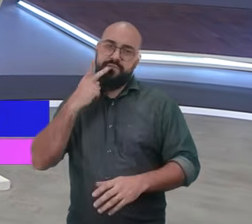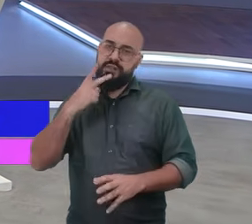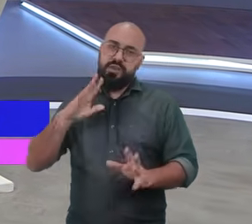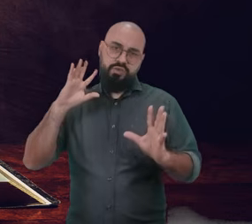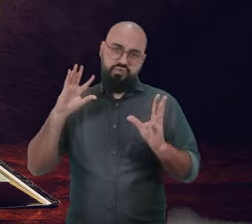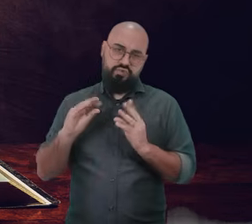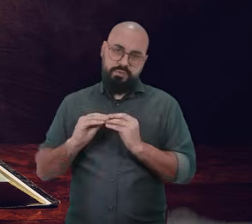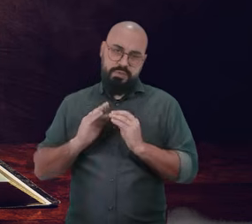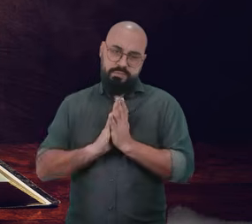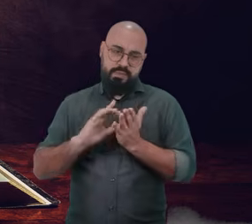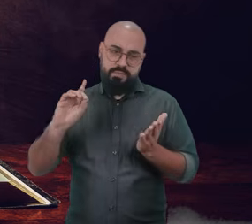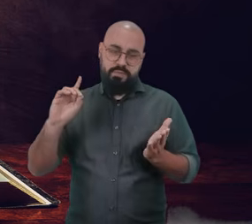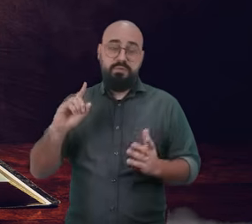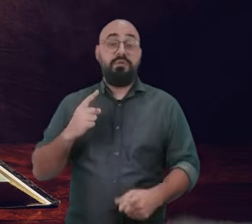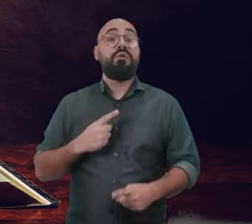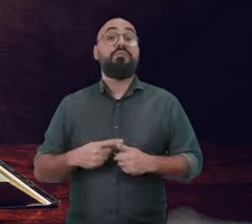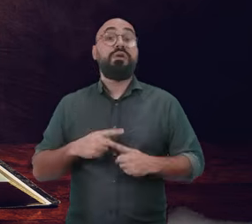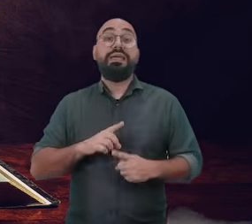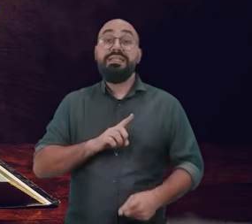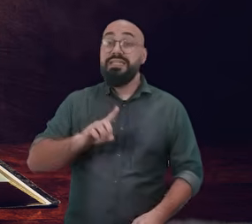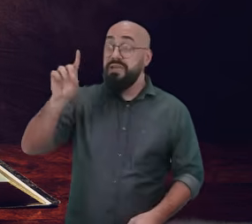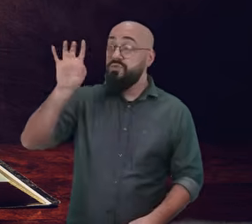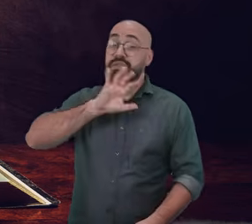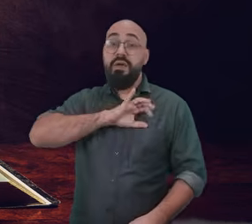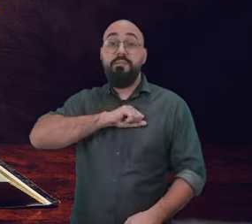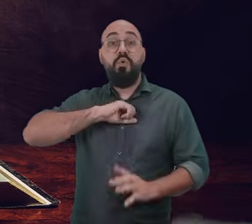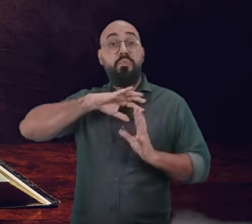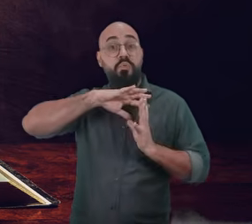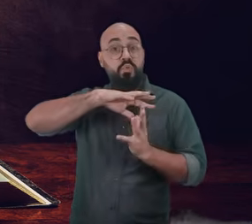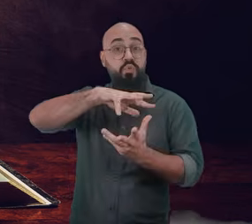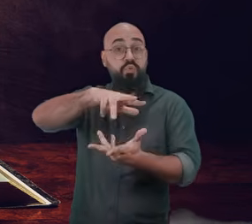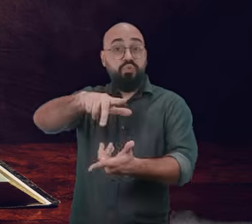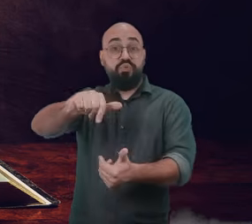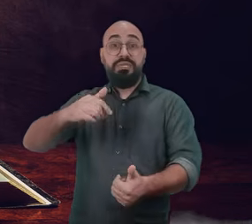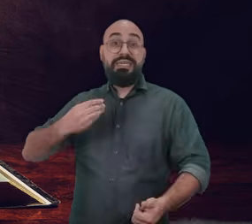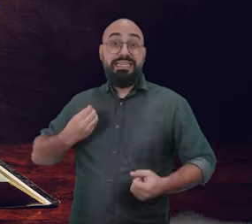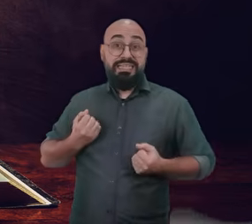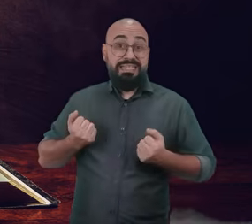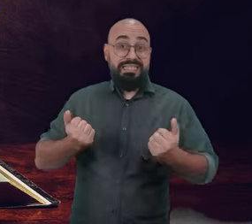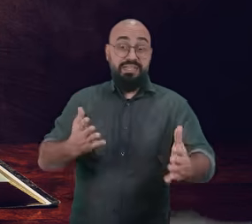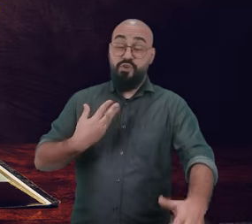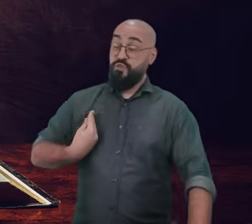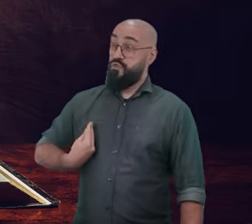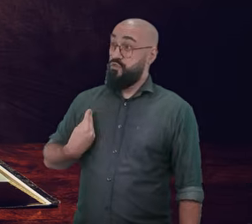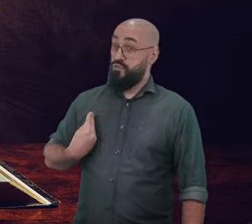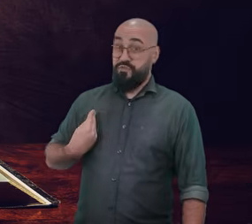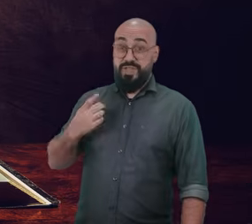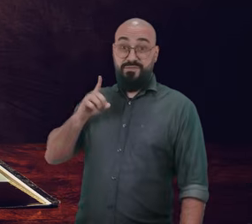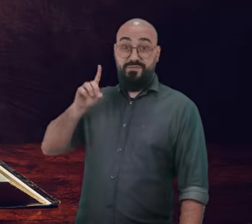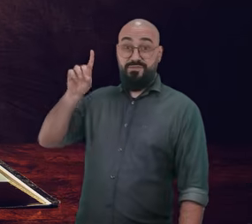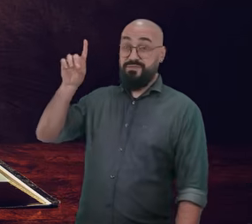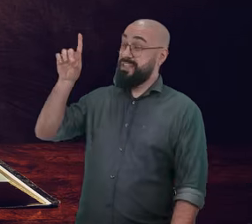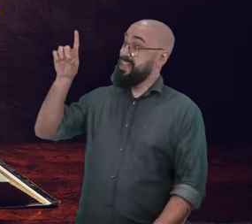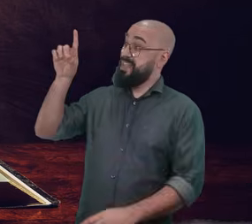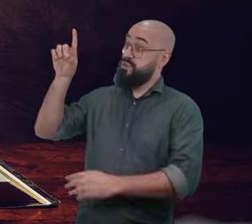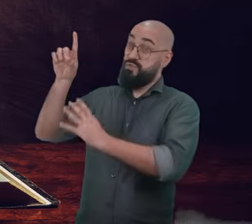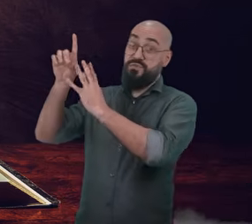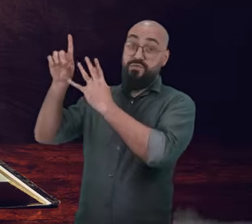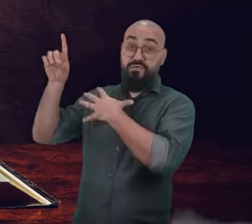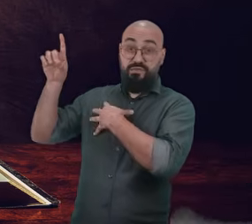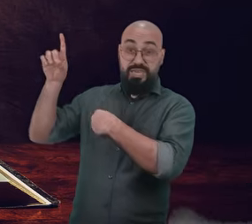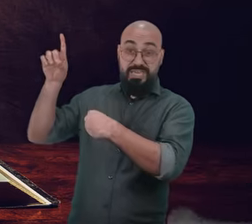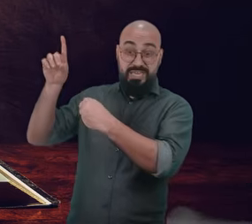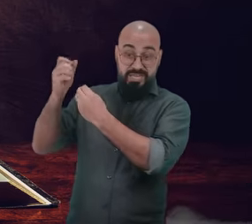Bíblia. Diz assim: porque Deus amou o mundo de tal maneira que deu o seu Filho unigênito. O Filho unigênito é